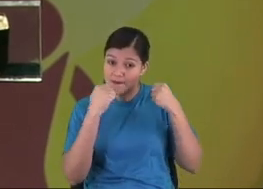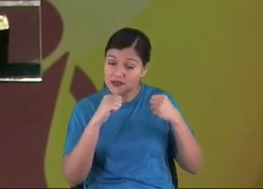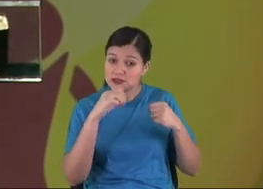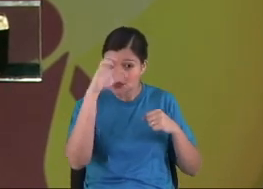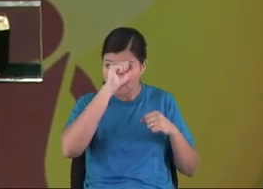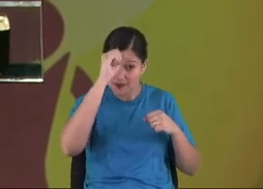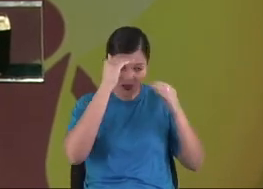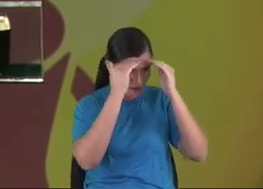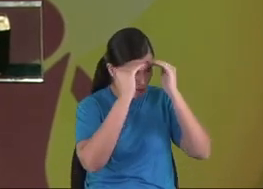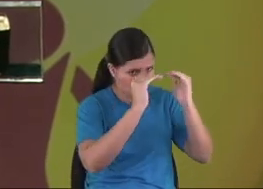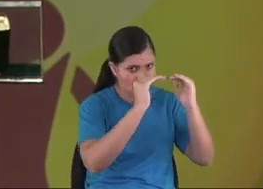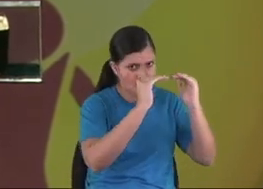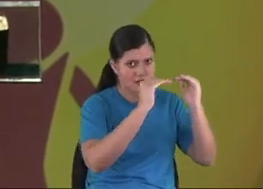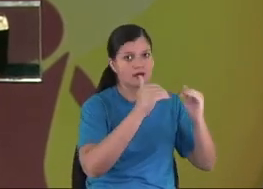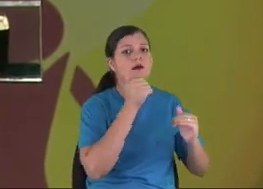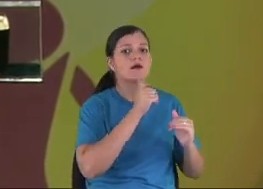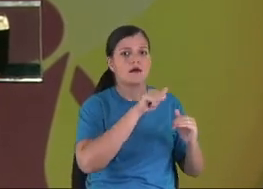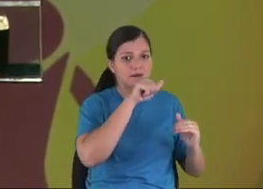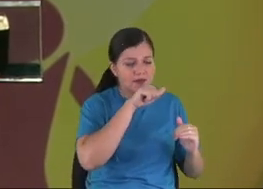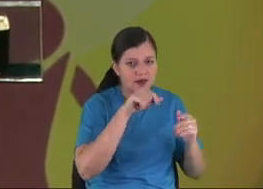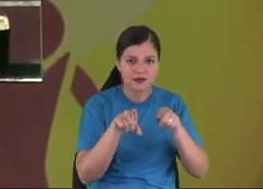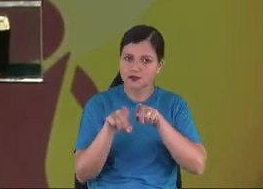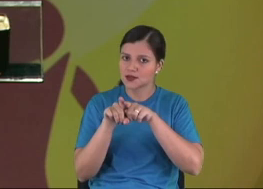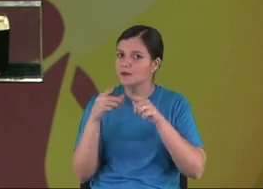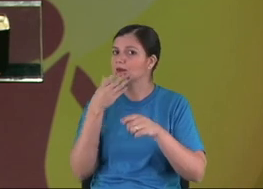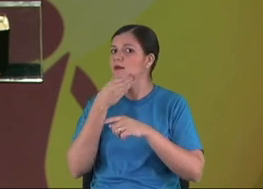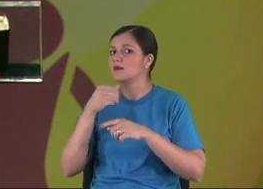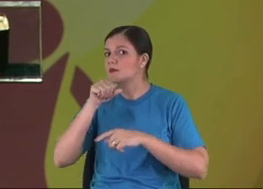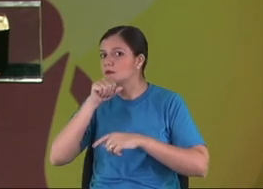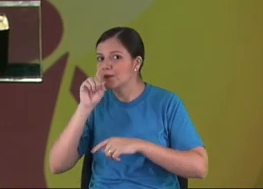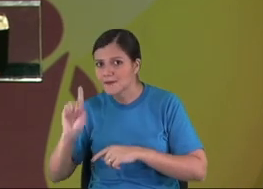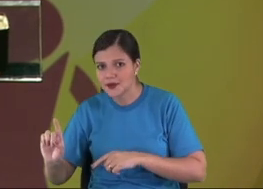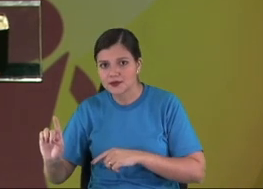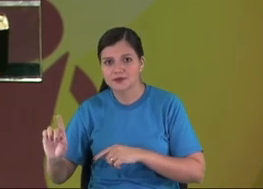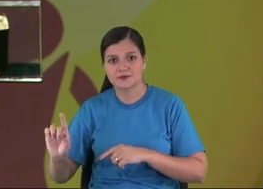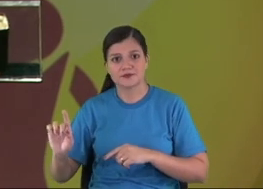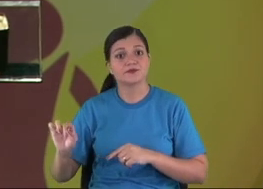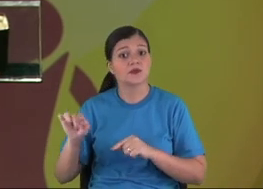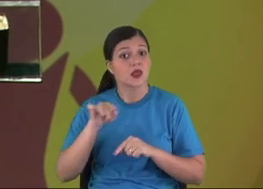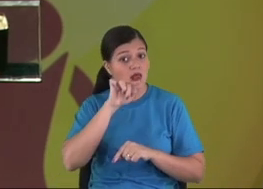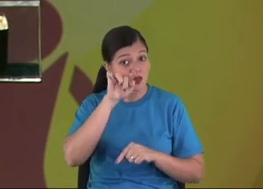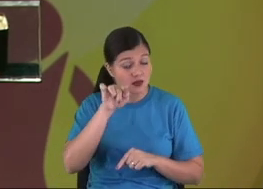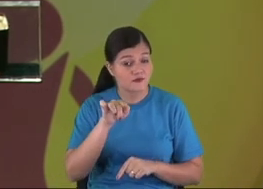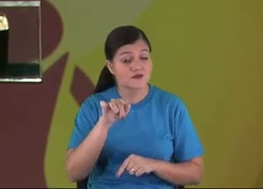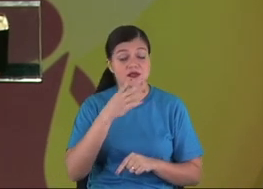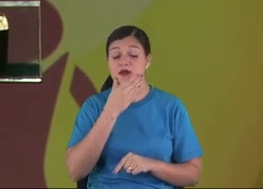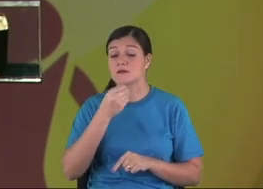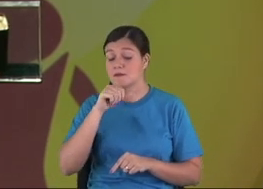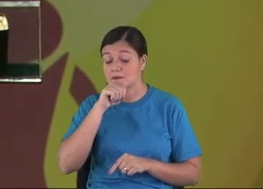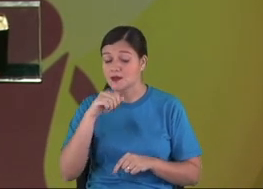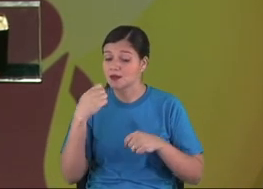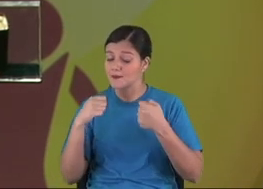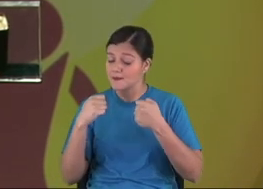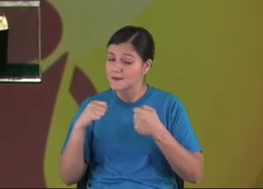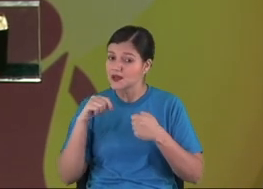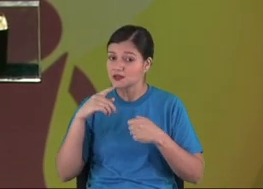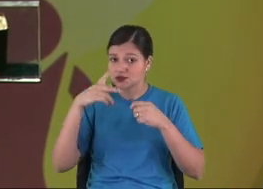você precisa ter o cuidado de ser uma pessoa que merece respeito.